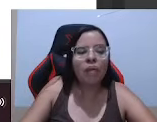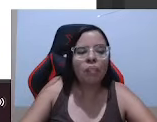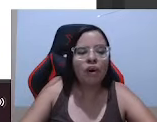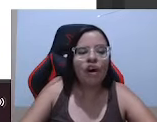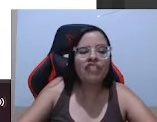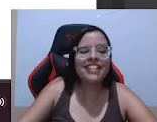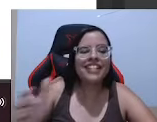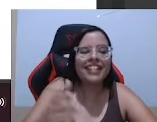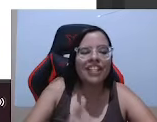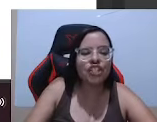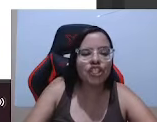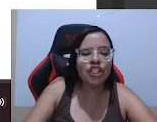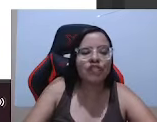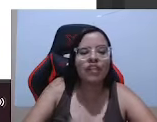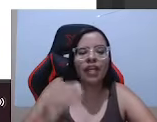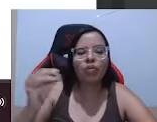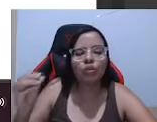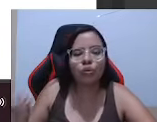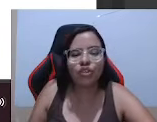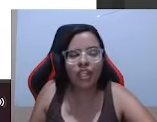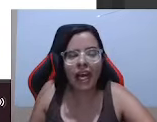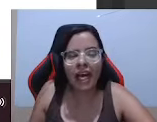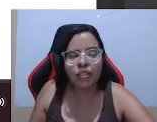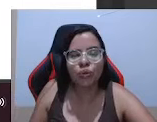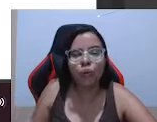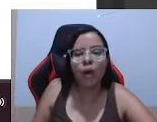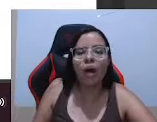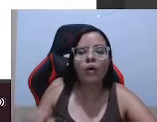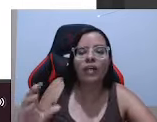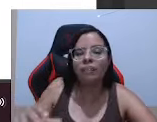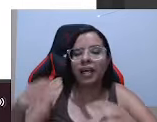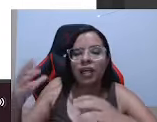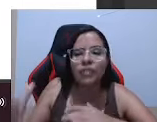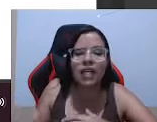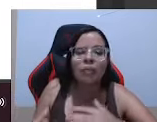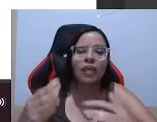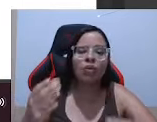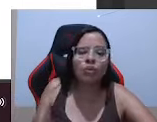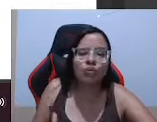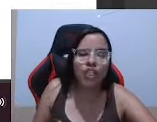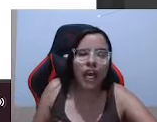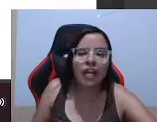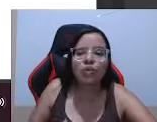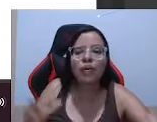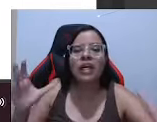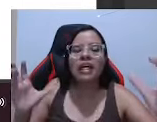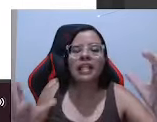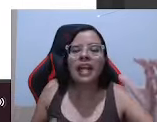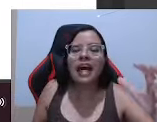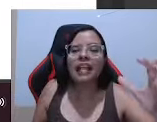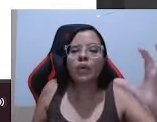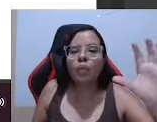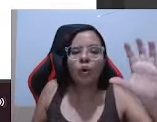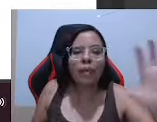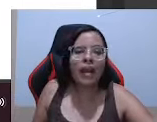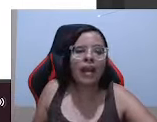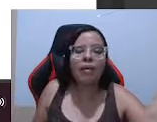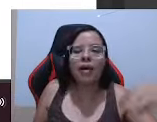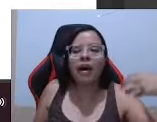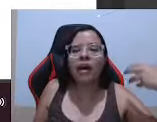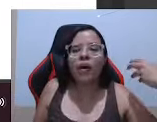concurso. Prova dissertativa, que é um estudo de caso, no qual, para quem não sabe o que é um estudo de caso, terá ali